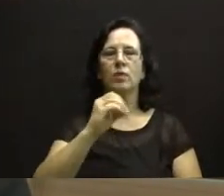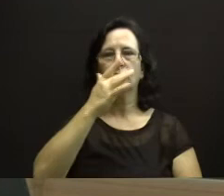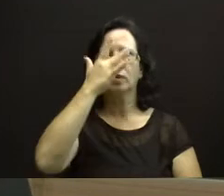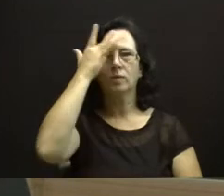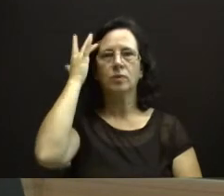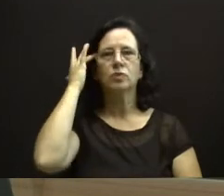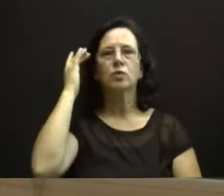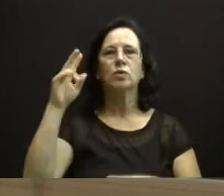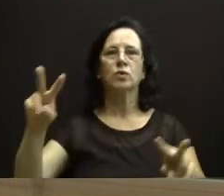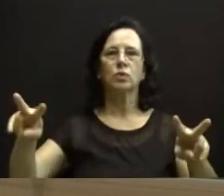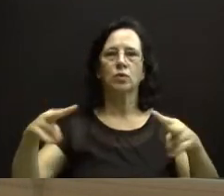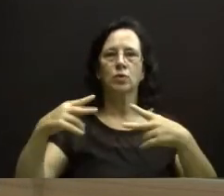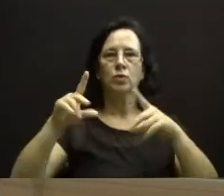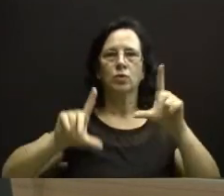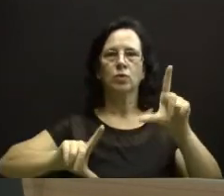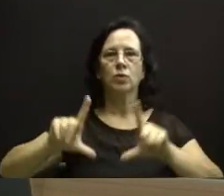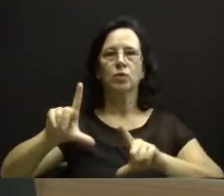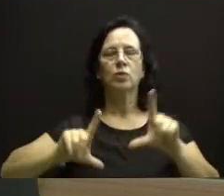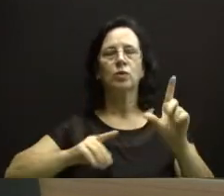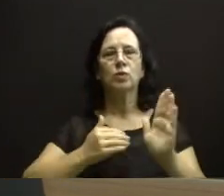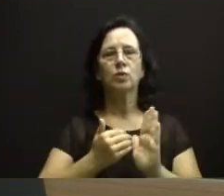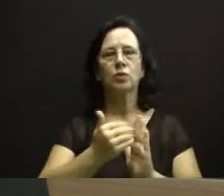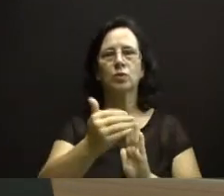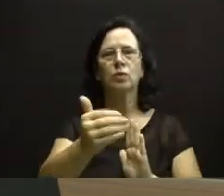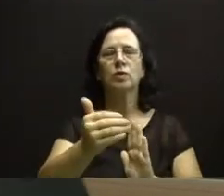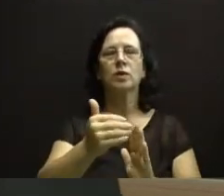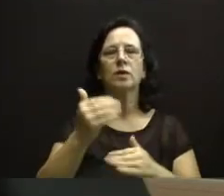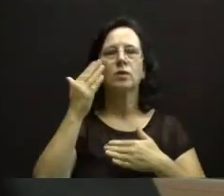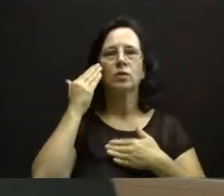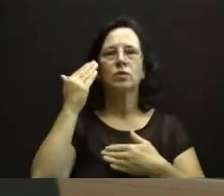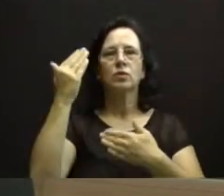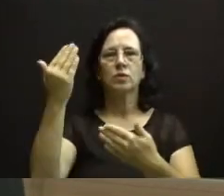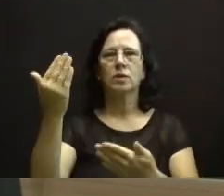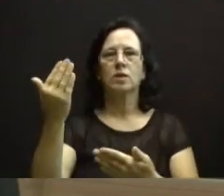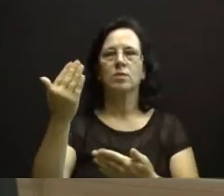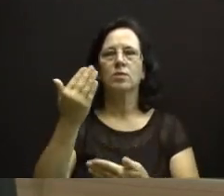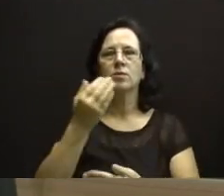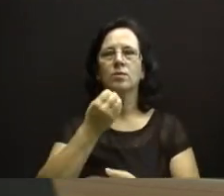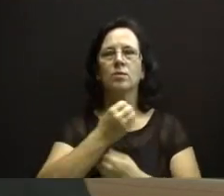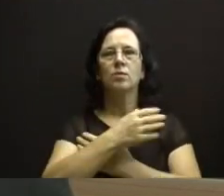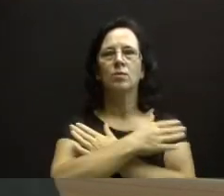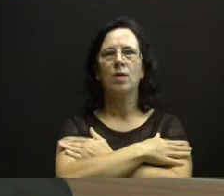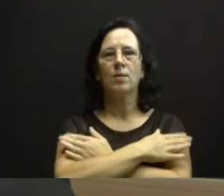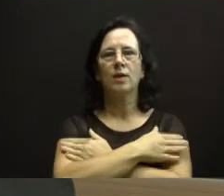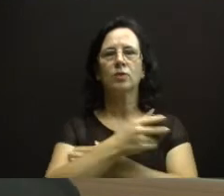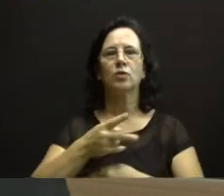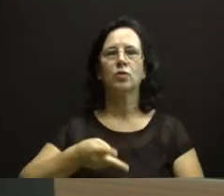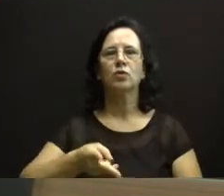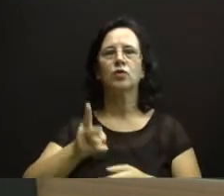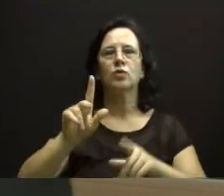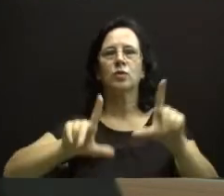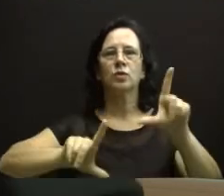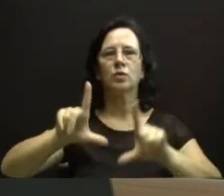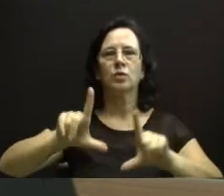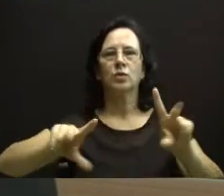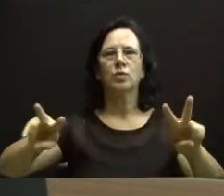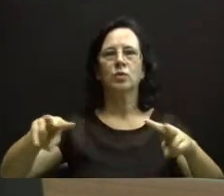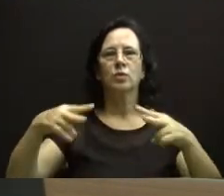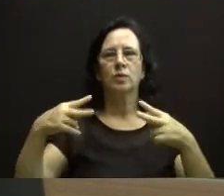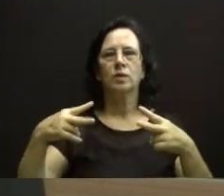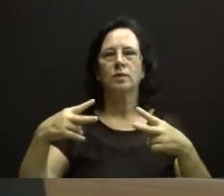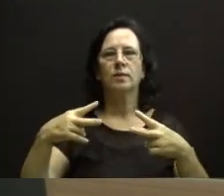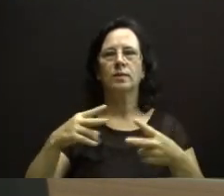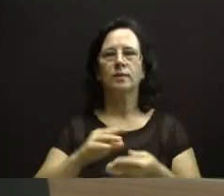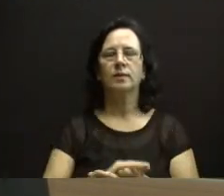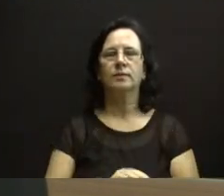acompanharam durante esta sessão ao vivo os nossos agradecimentos um abraço a todos continue com a programação da